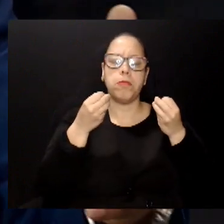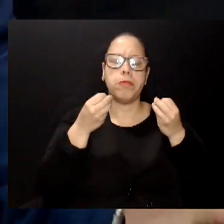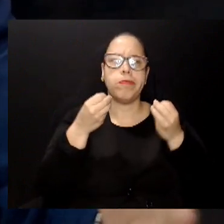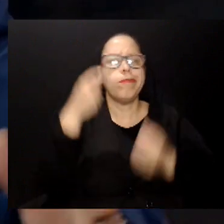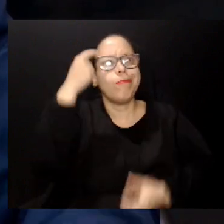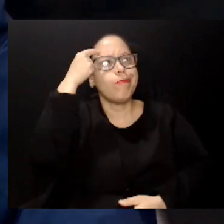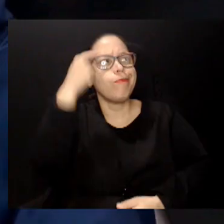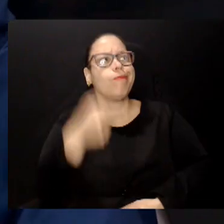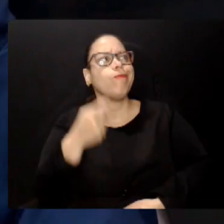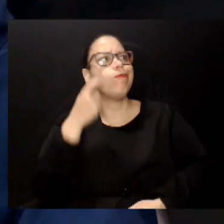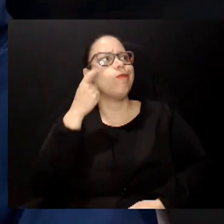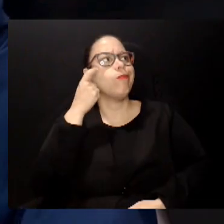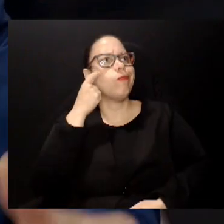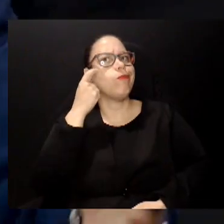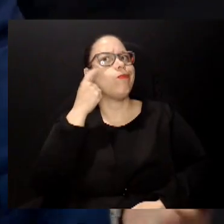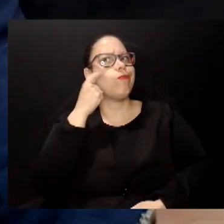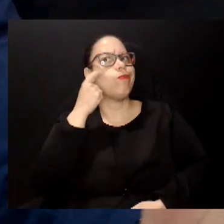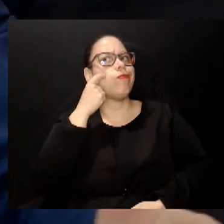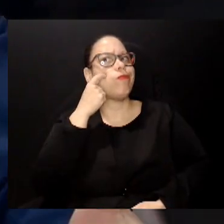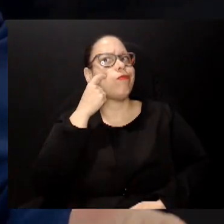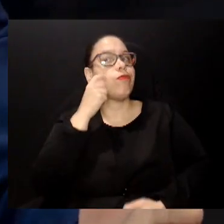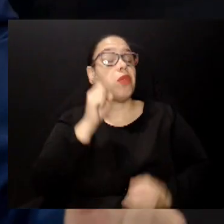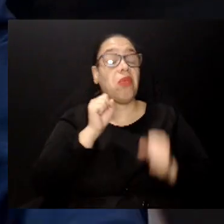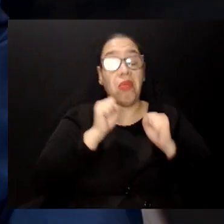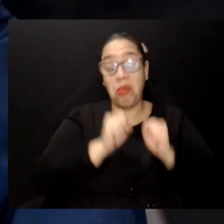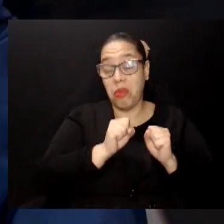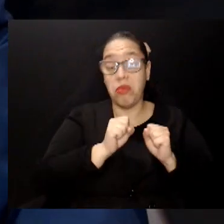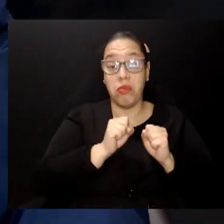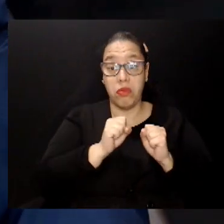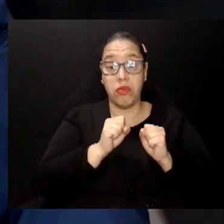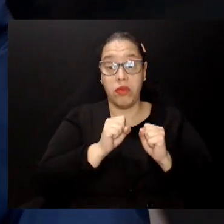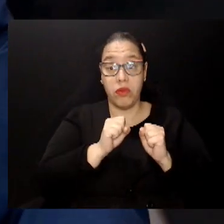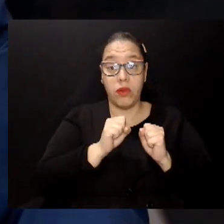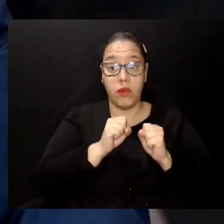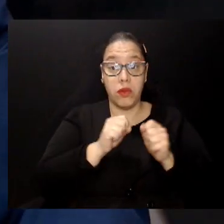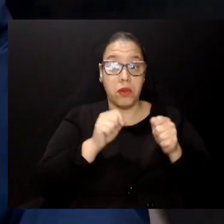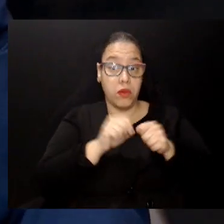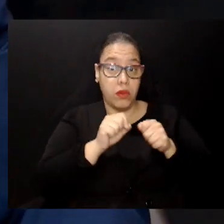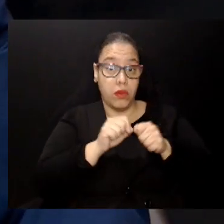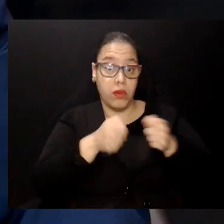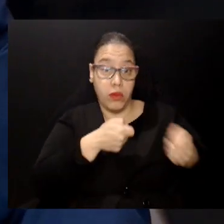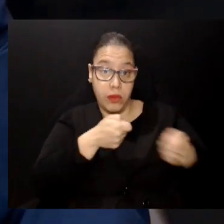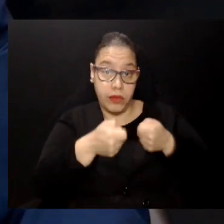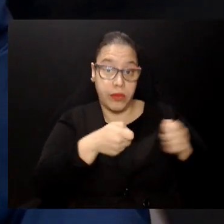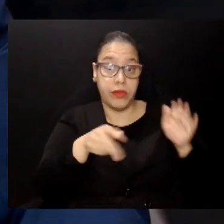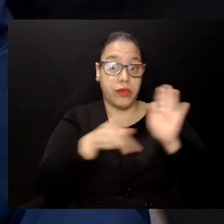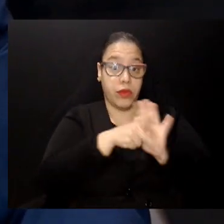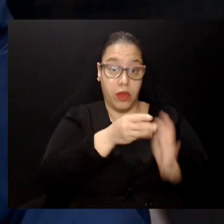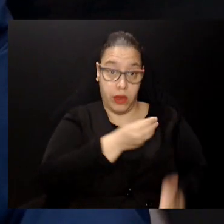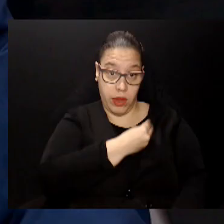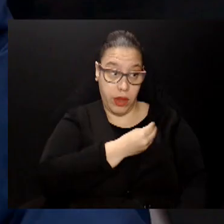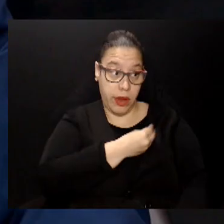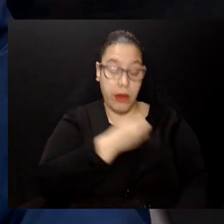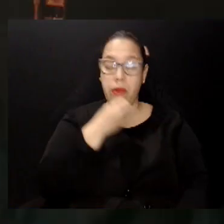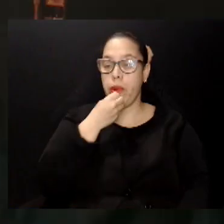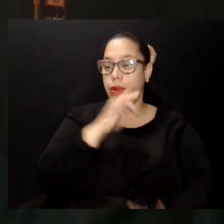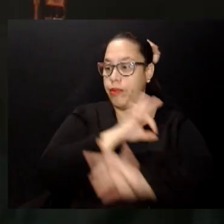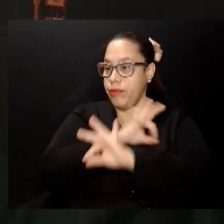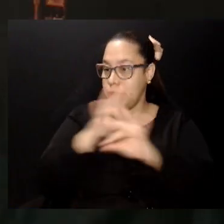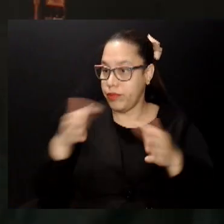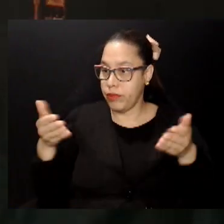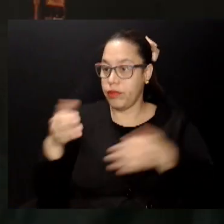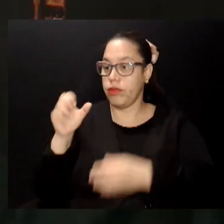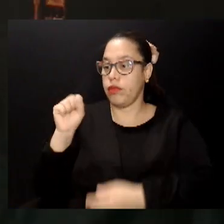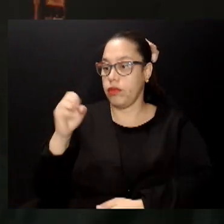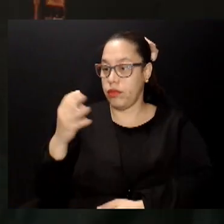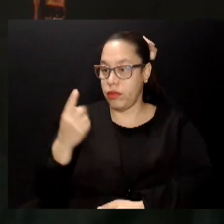né? Aonde poder fazer um manejo da própria vida. Muito bom. Agora, 8h41, produção me